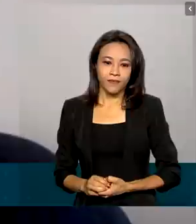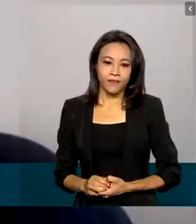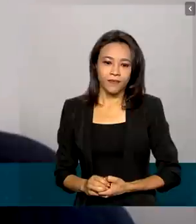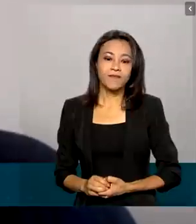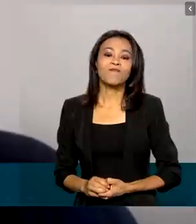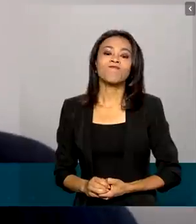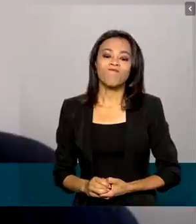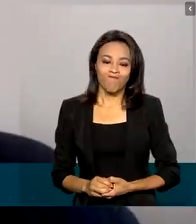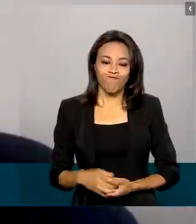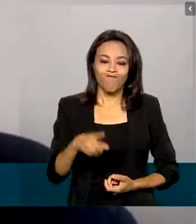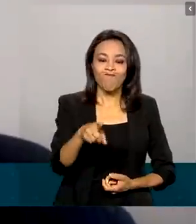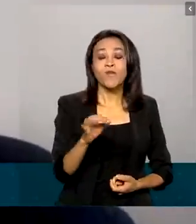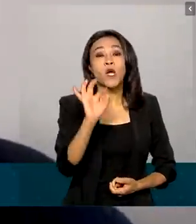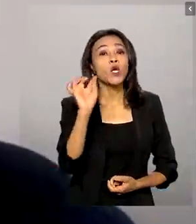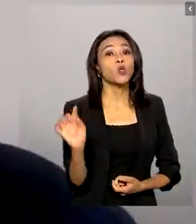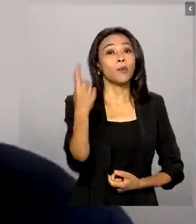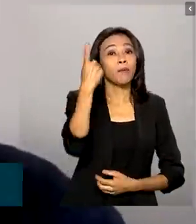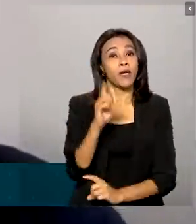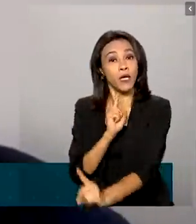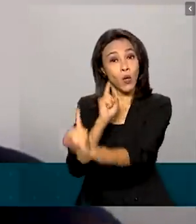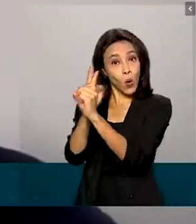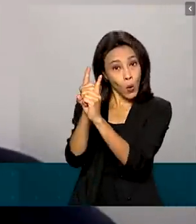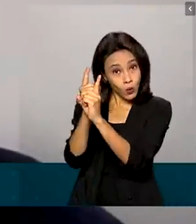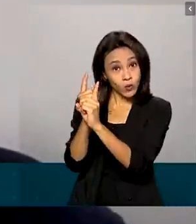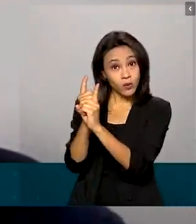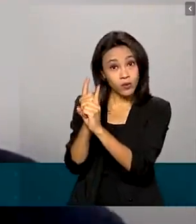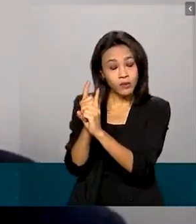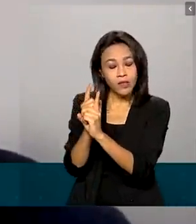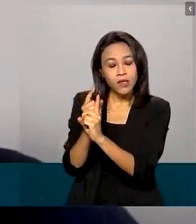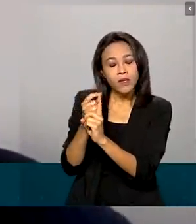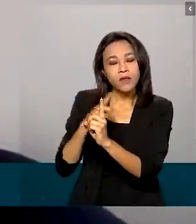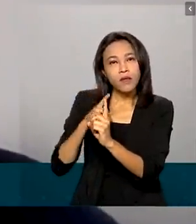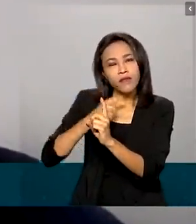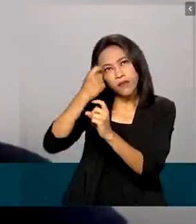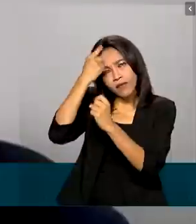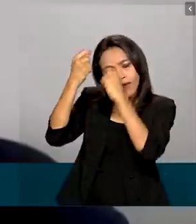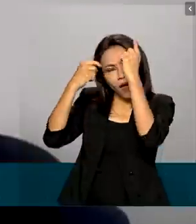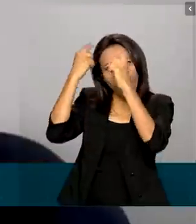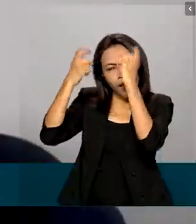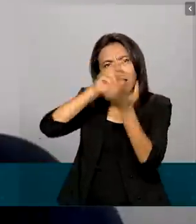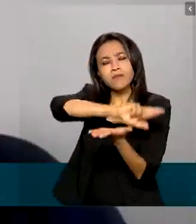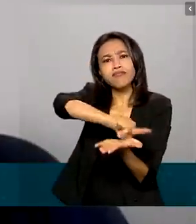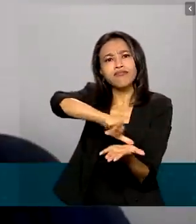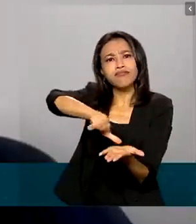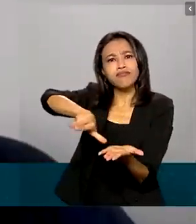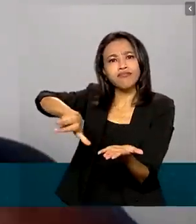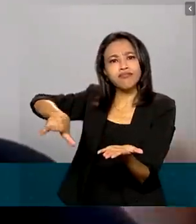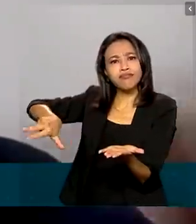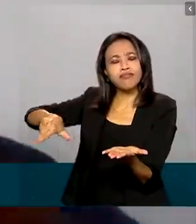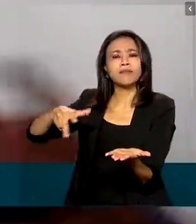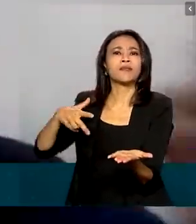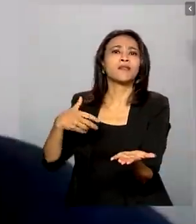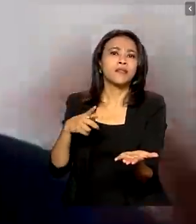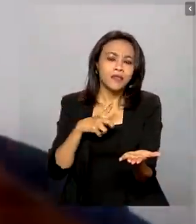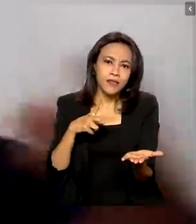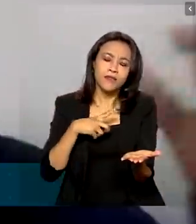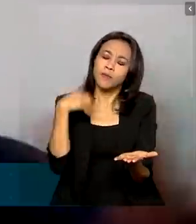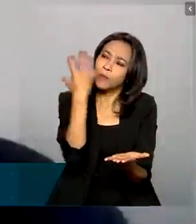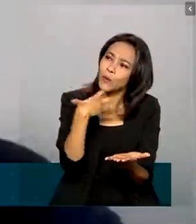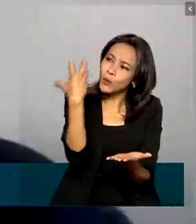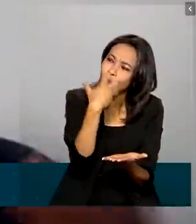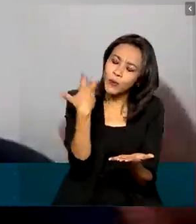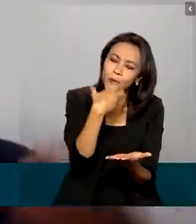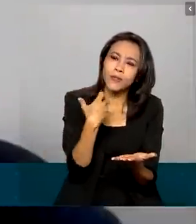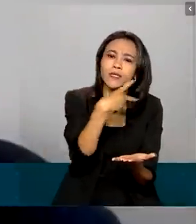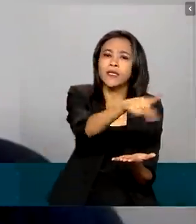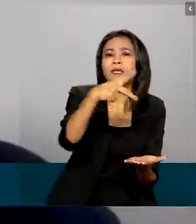logo no primeiro encontro surgir muitas ideias já várias músicas feitas cada